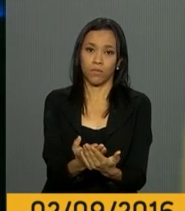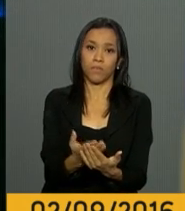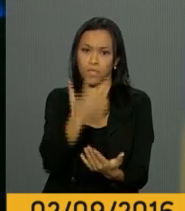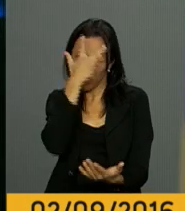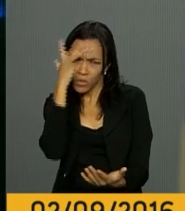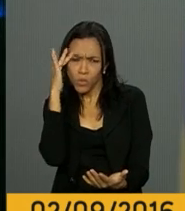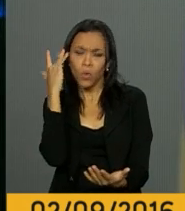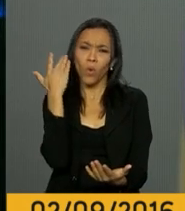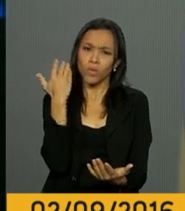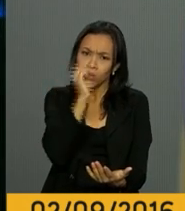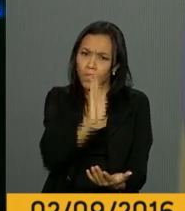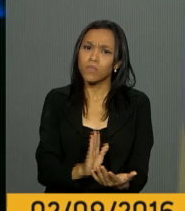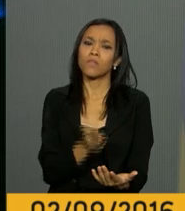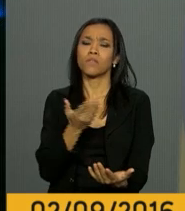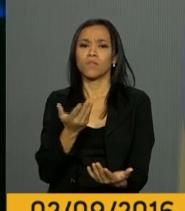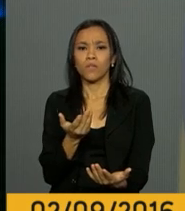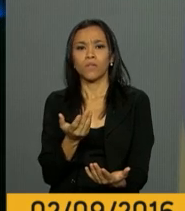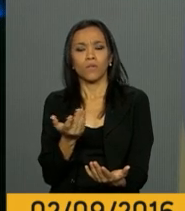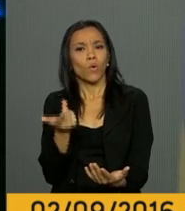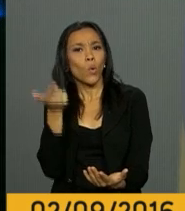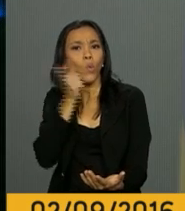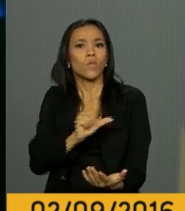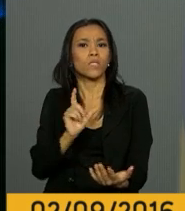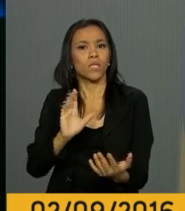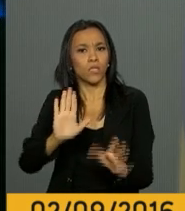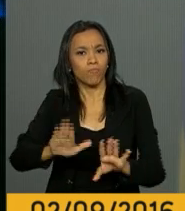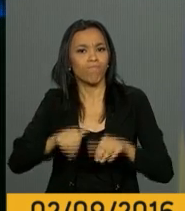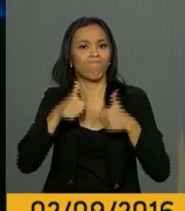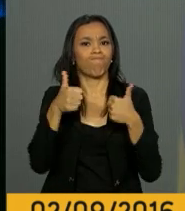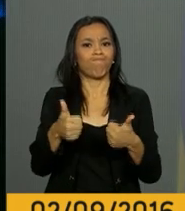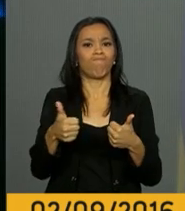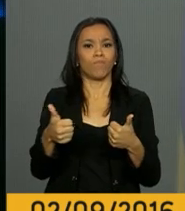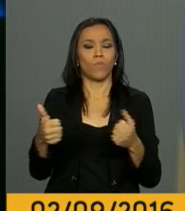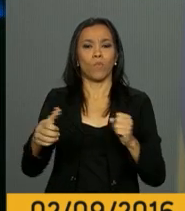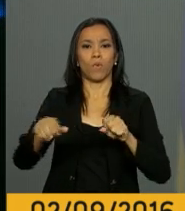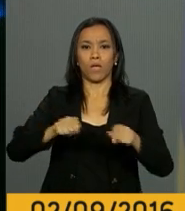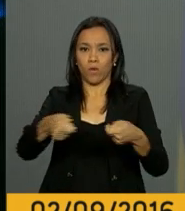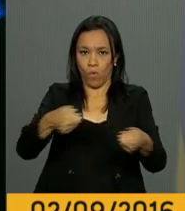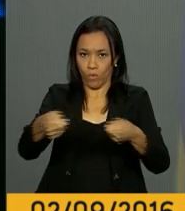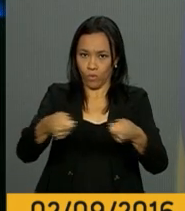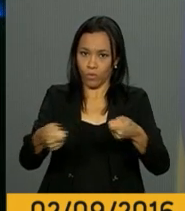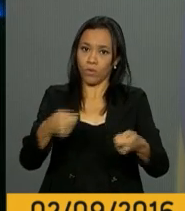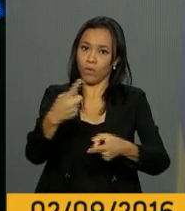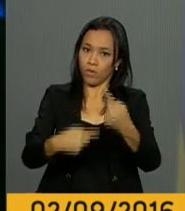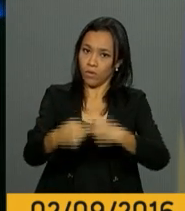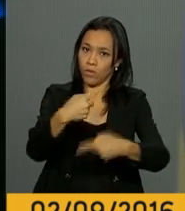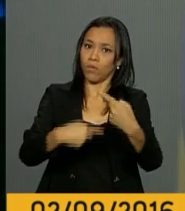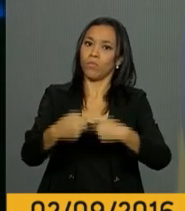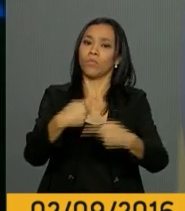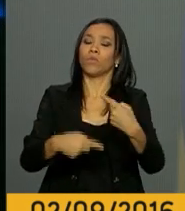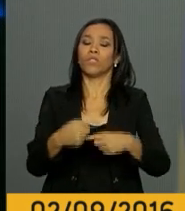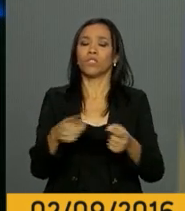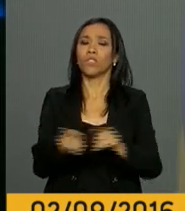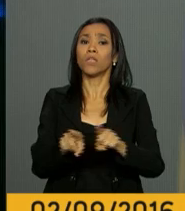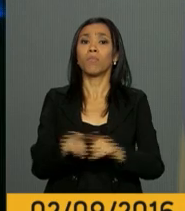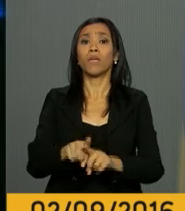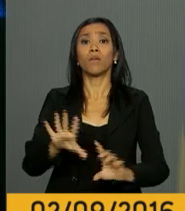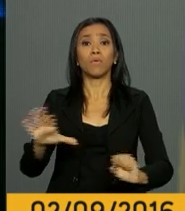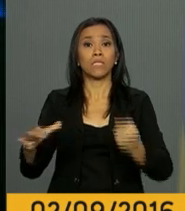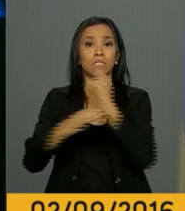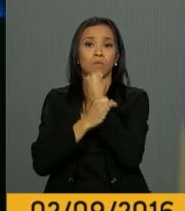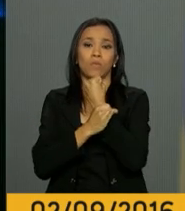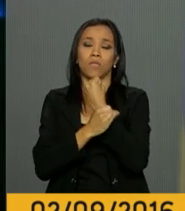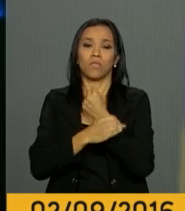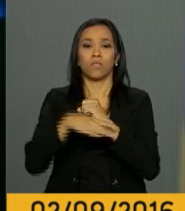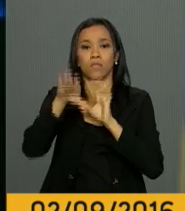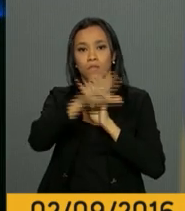brasileiro, recuperarmos a estabilidade política e estabelecermos uma segurança jurídica